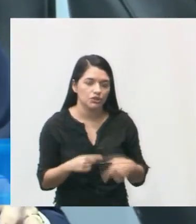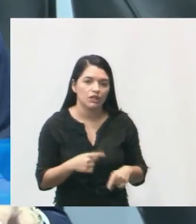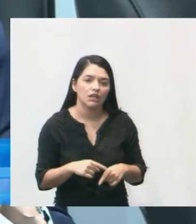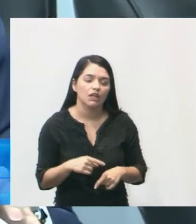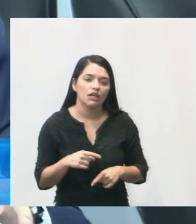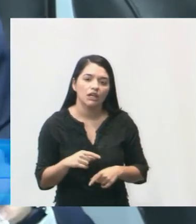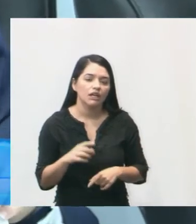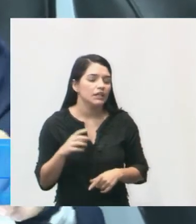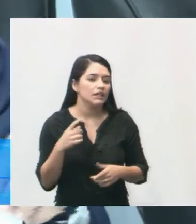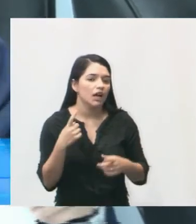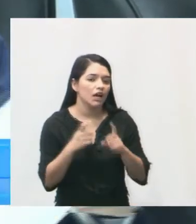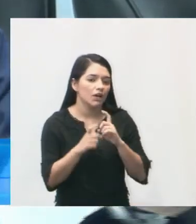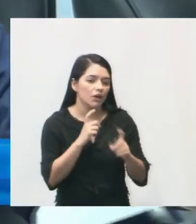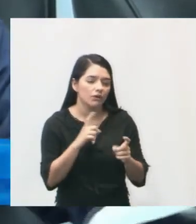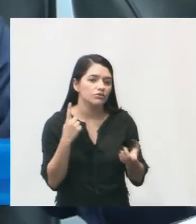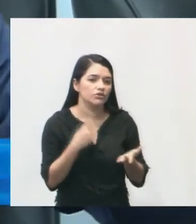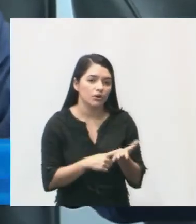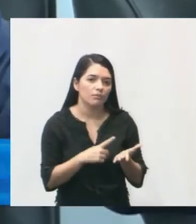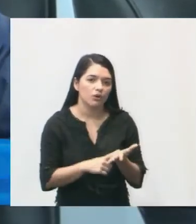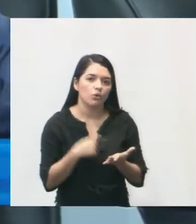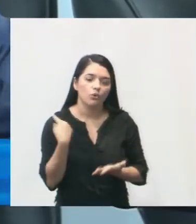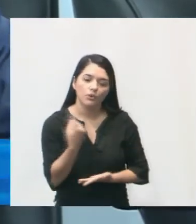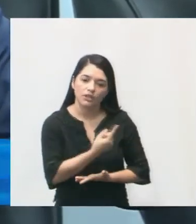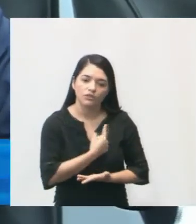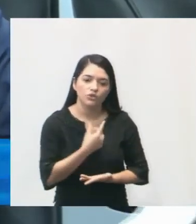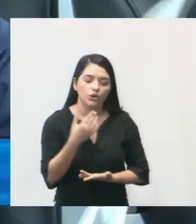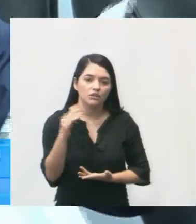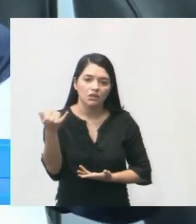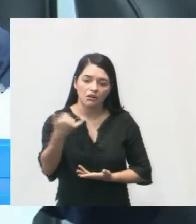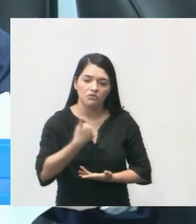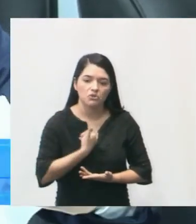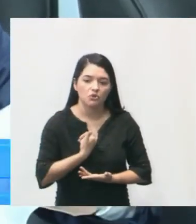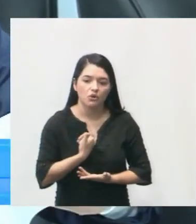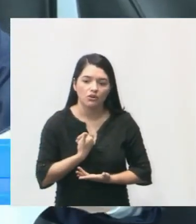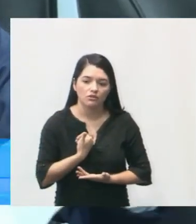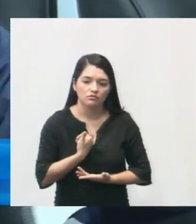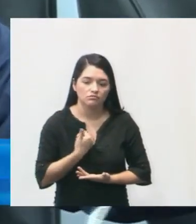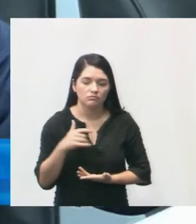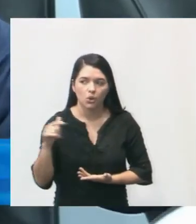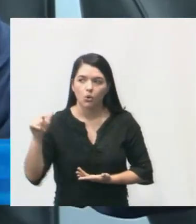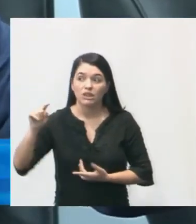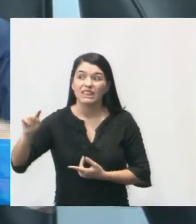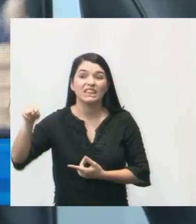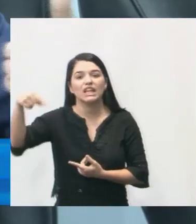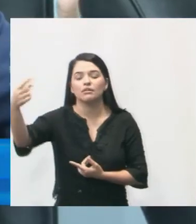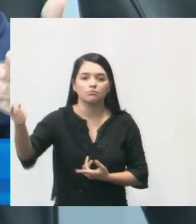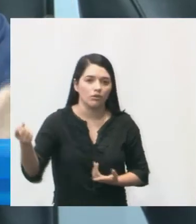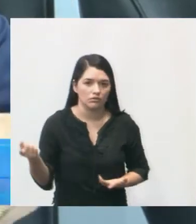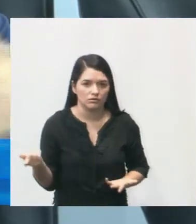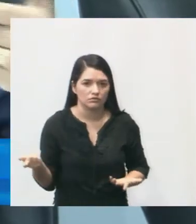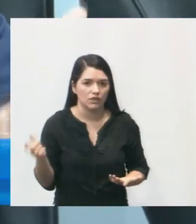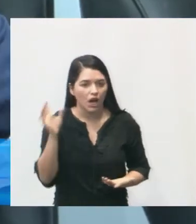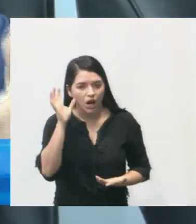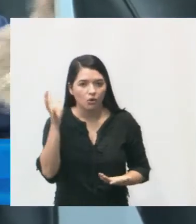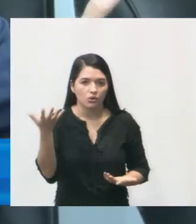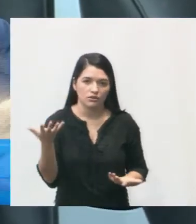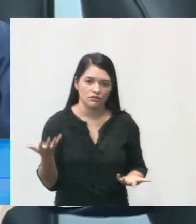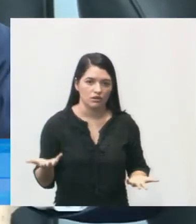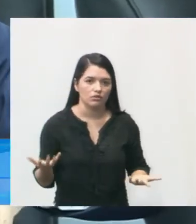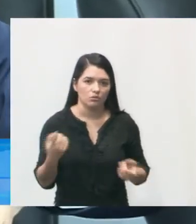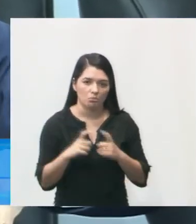foi marcada, e nós ficamos sabendo da reunião posteriormente, ou seja, após a reunião